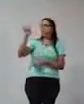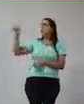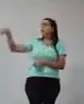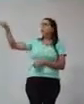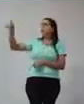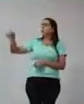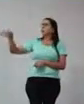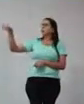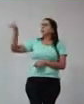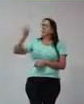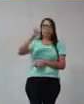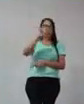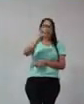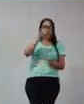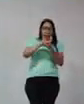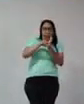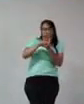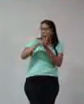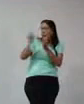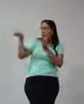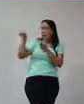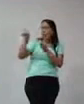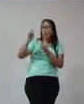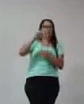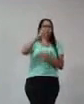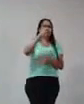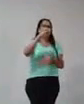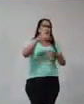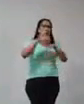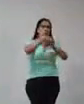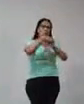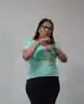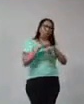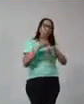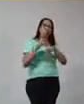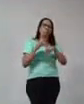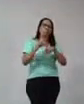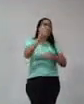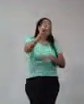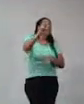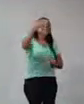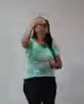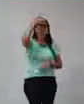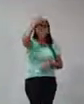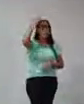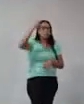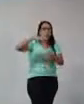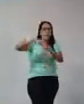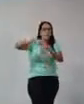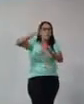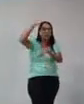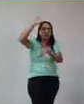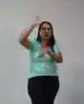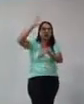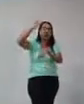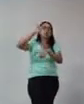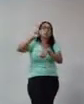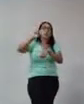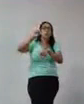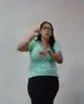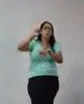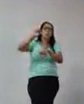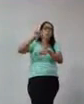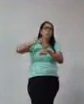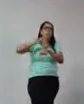de análise COVID, está entre as cinco pessoas mais influentes em divulgação científica de COVID no Brasil